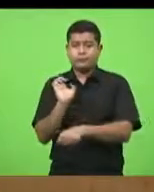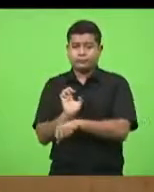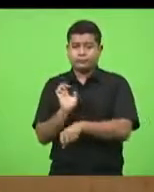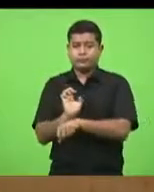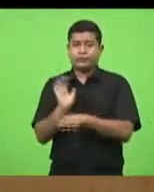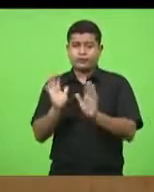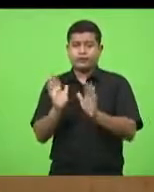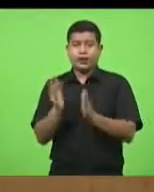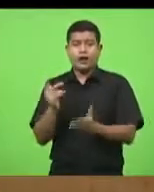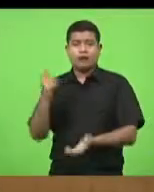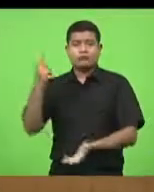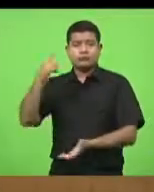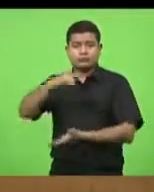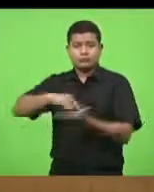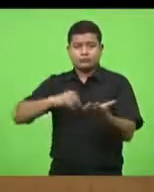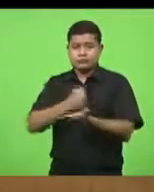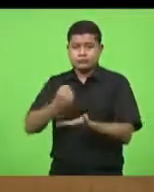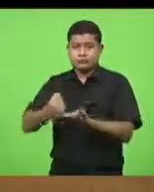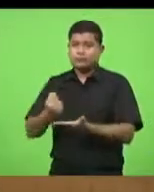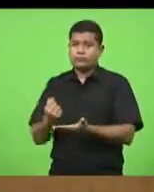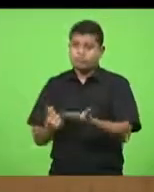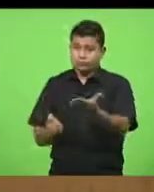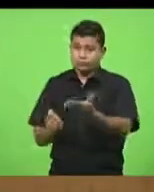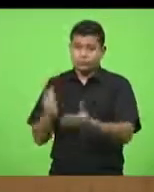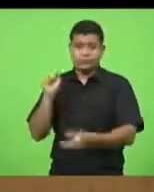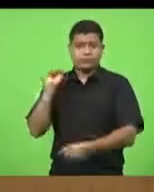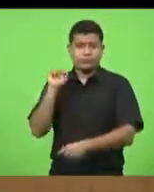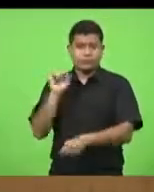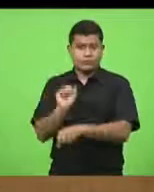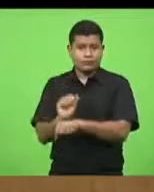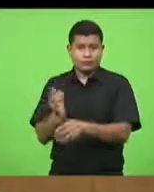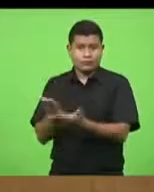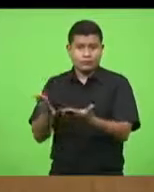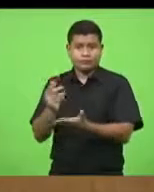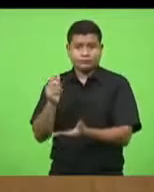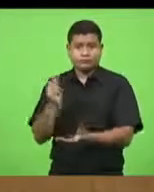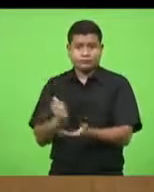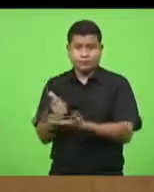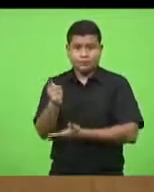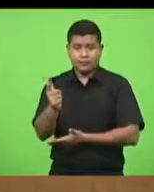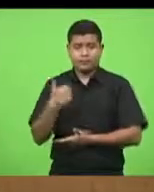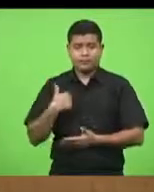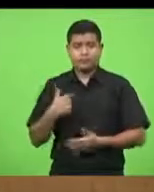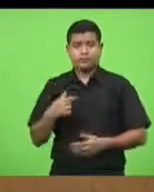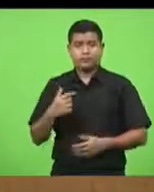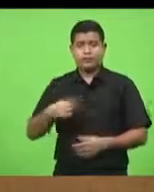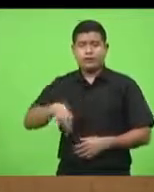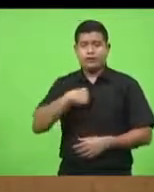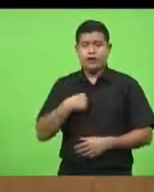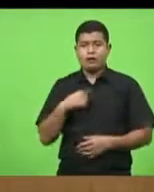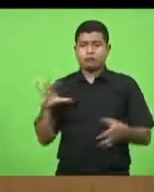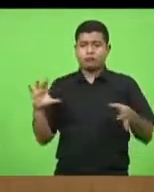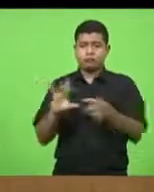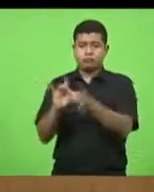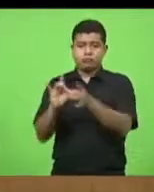os contratos, então nós estamos normatizando aqui em Santa Catarina, não cria nenhuma amarra, pelo